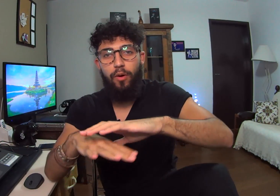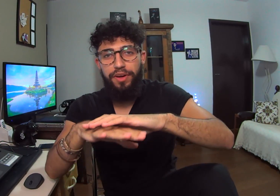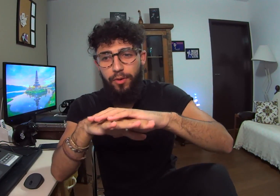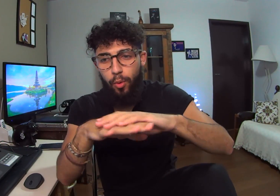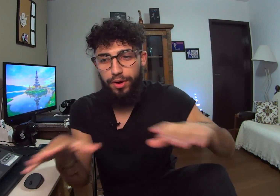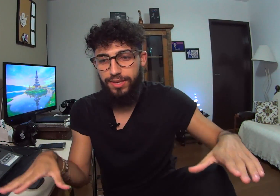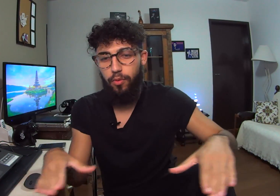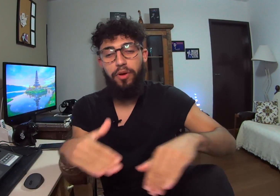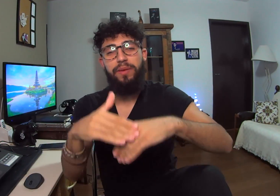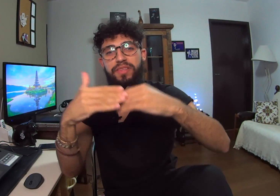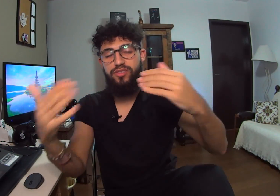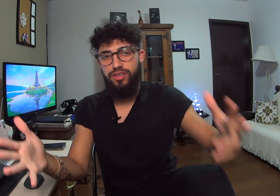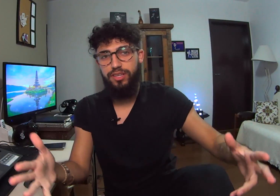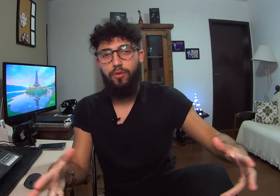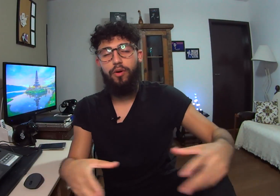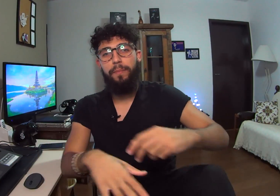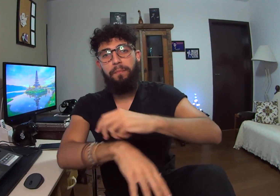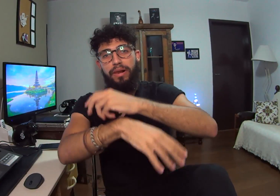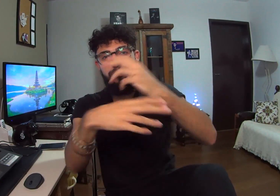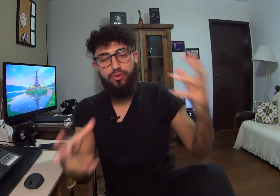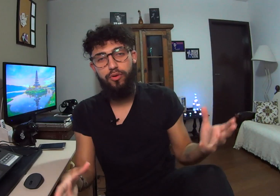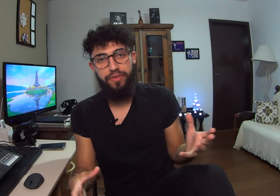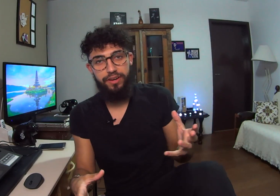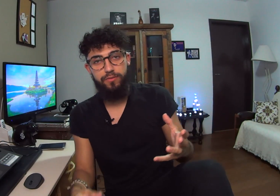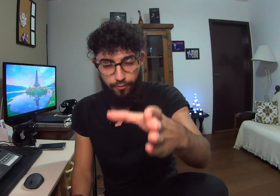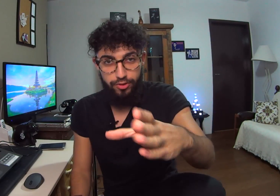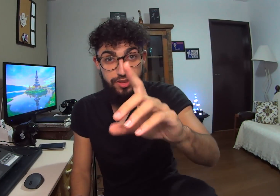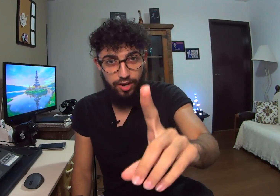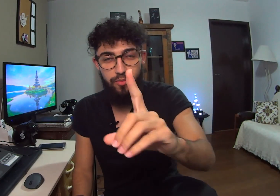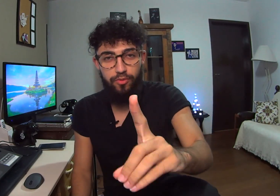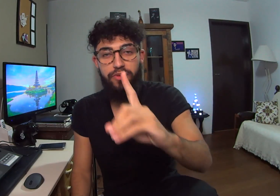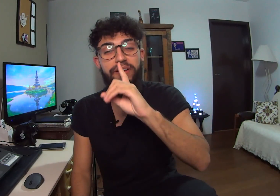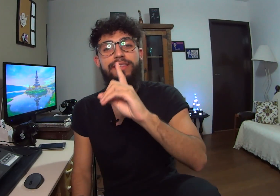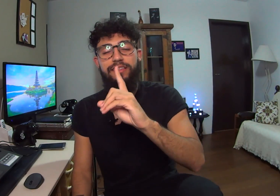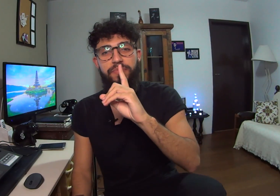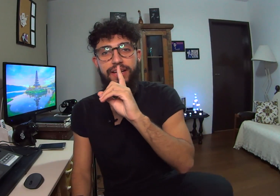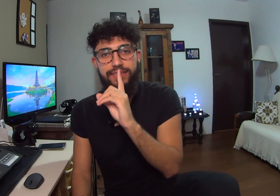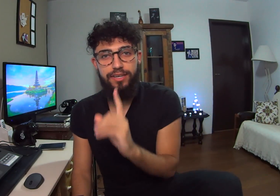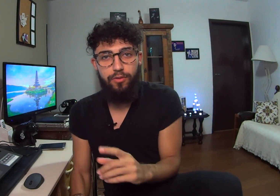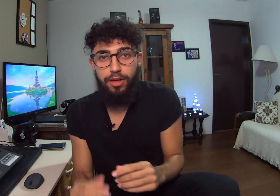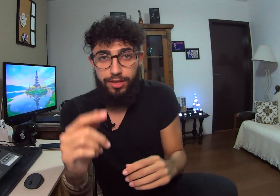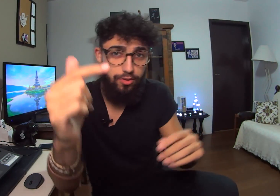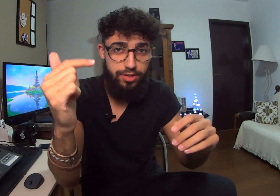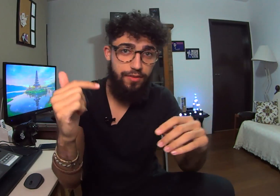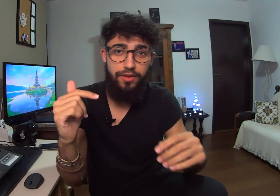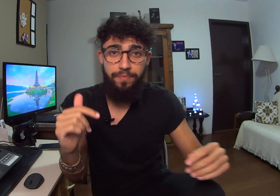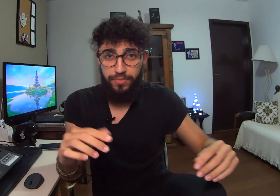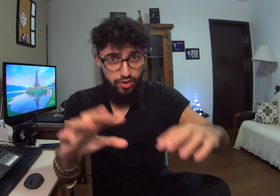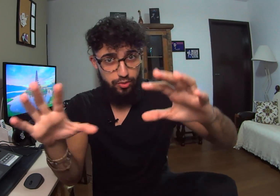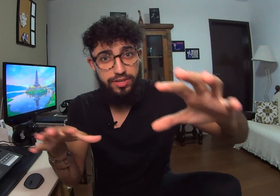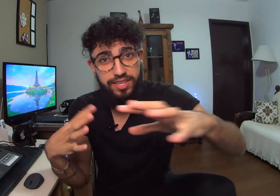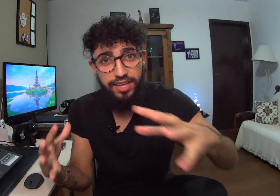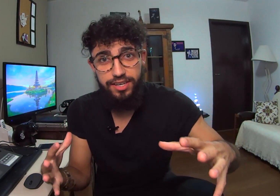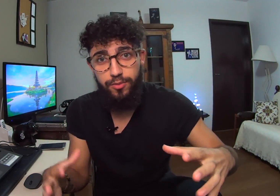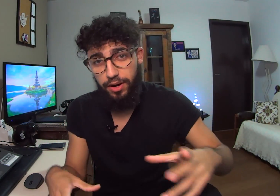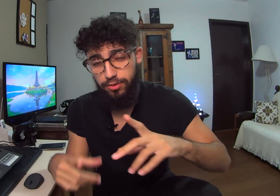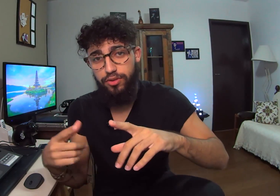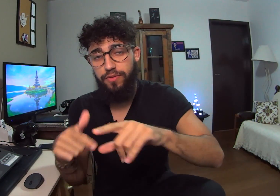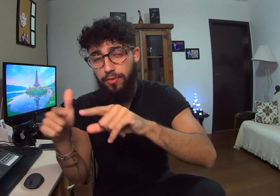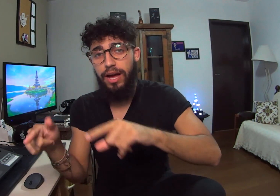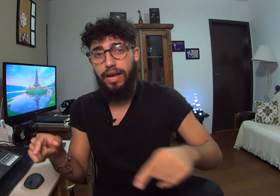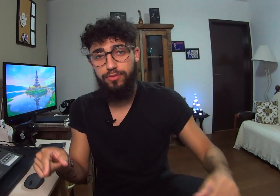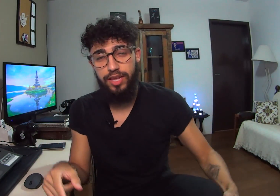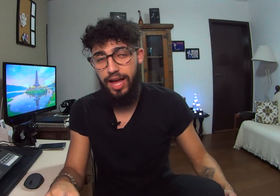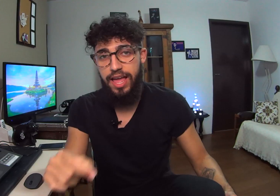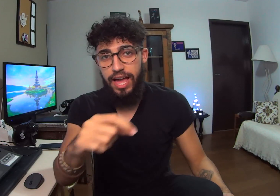explicar. Qualquer coisa, qualquer medida, qualquer plano de governo, eu vou dizer como que vai ser a explicação. Inclusive, já estou ensaiando para